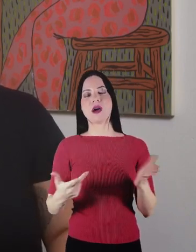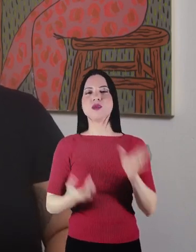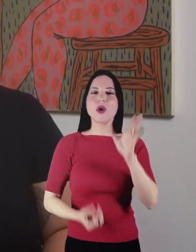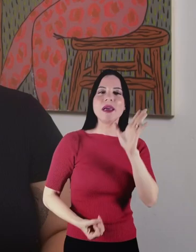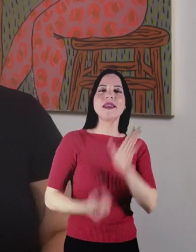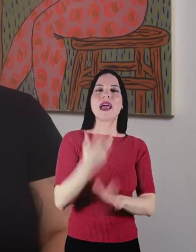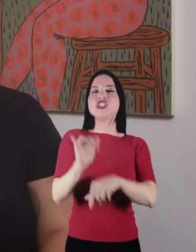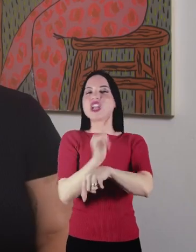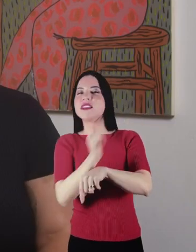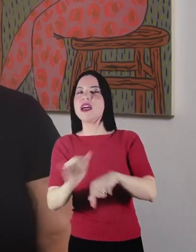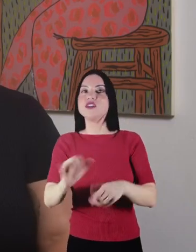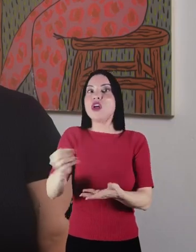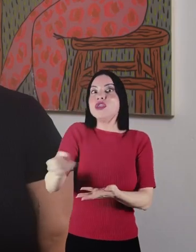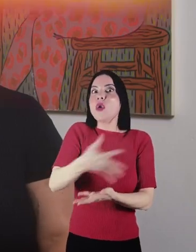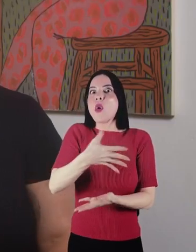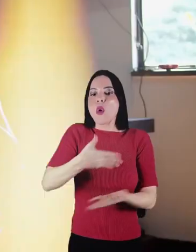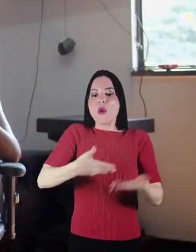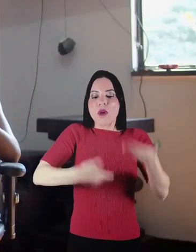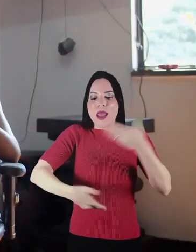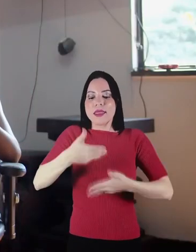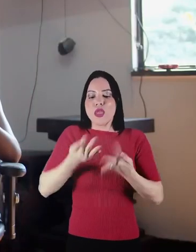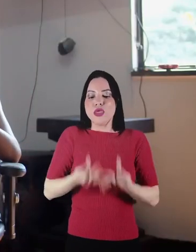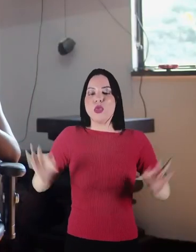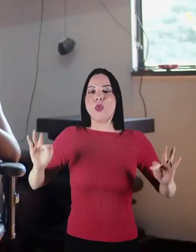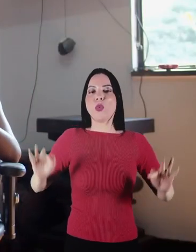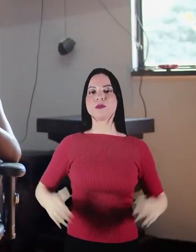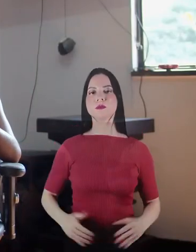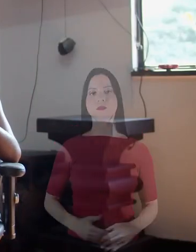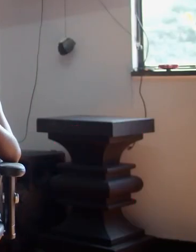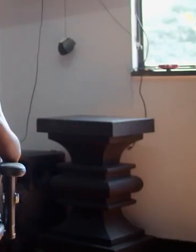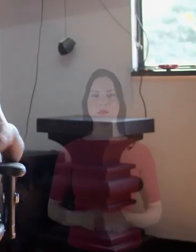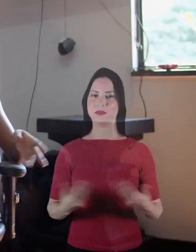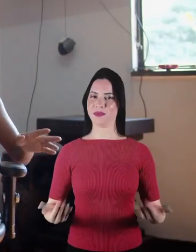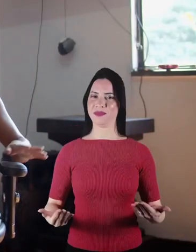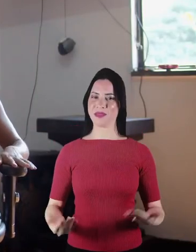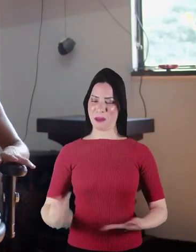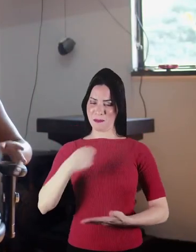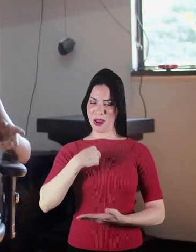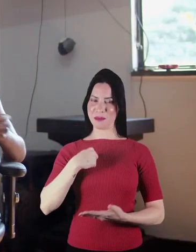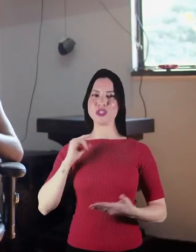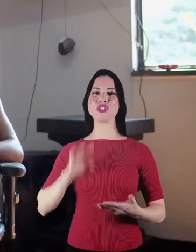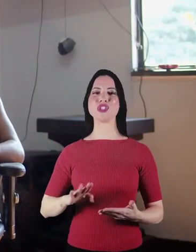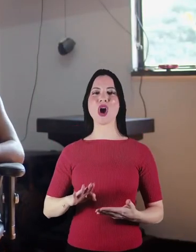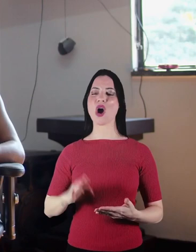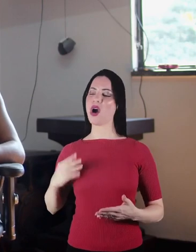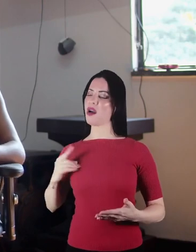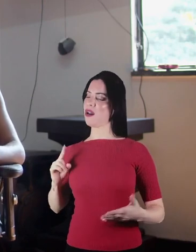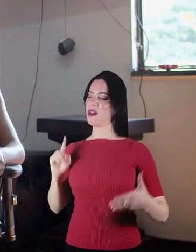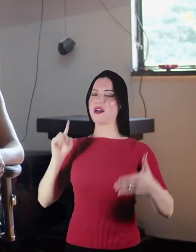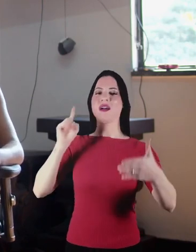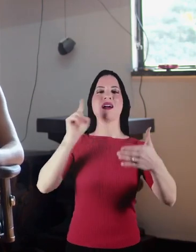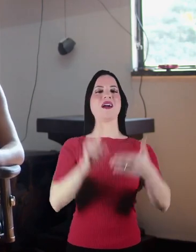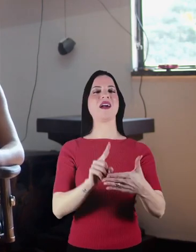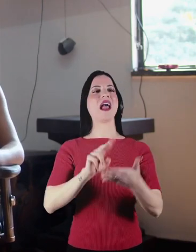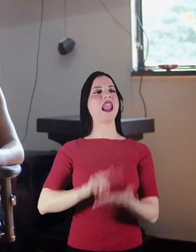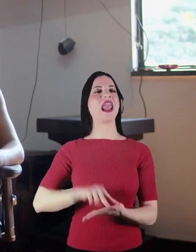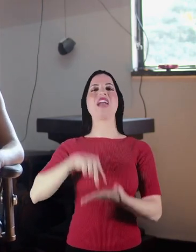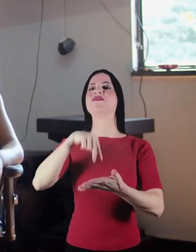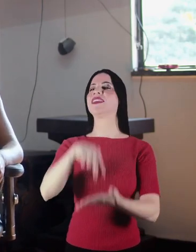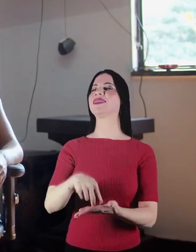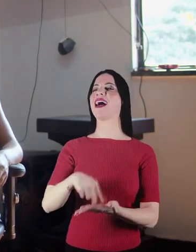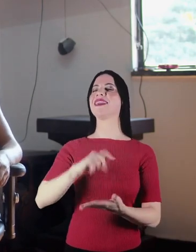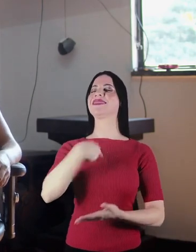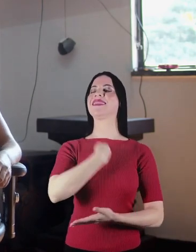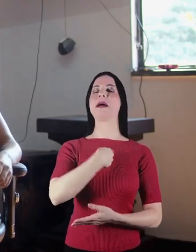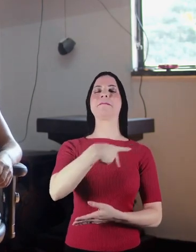criar ferramentas para lidar com essas dores. Para mim, não é só sobre levantar na cadeira e ser presidenta do